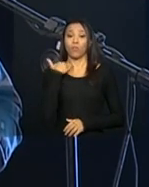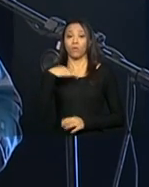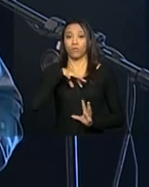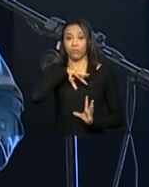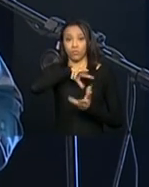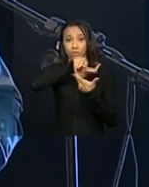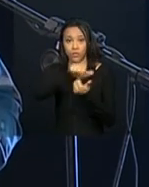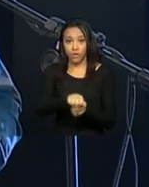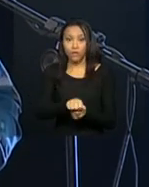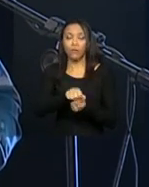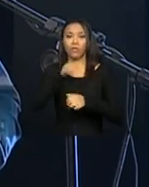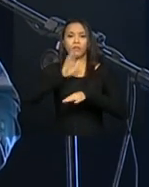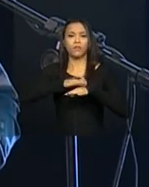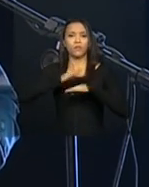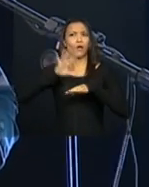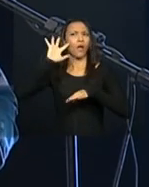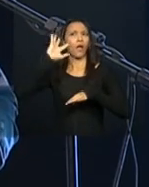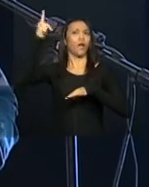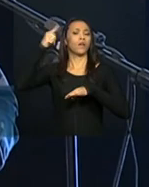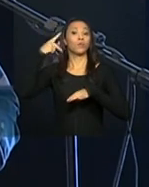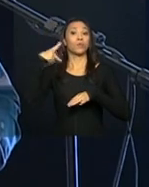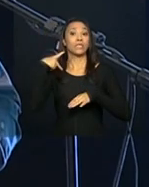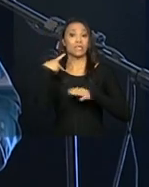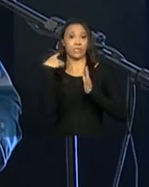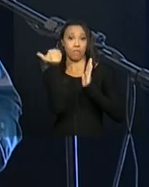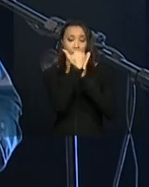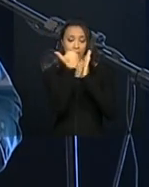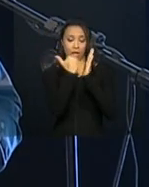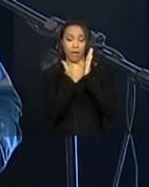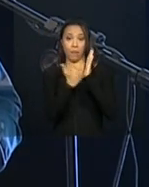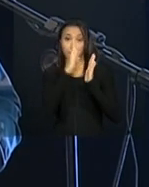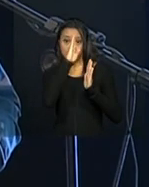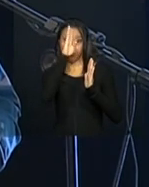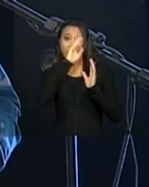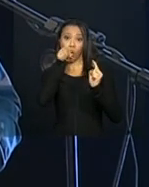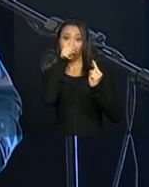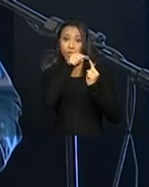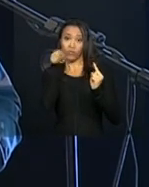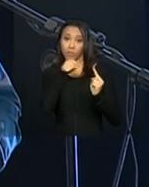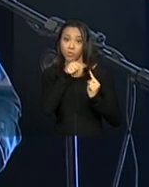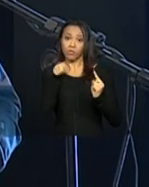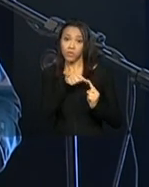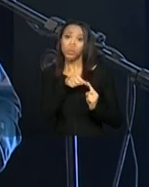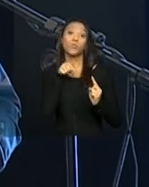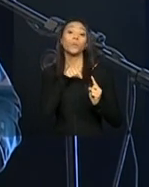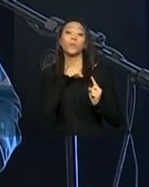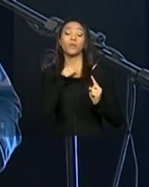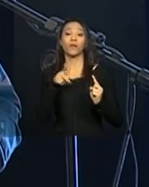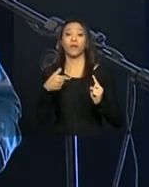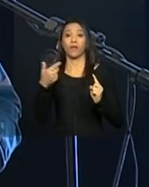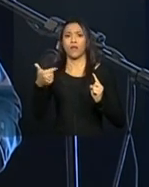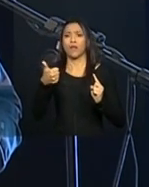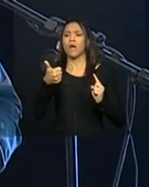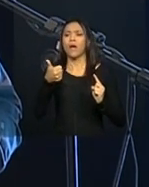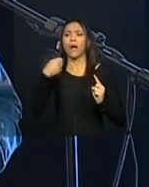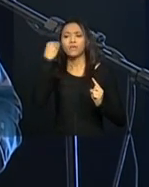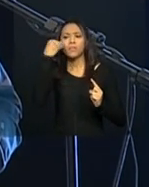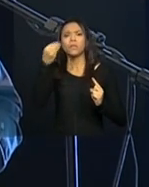definiu como seus principais objetivos a eliminação da pobreza e a prosperidade